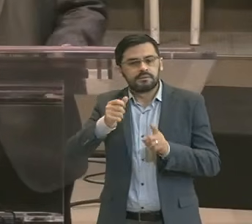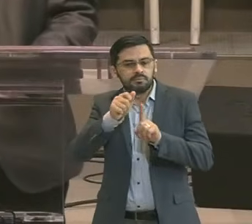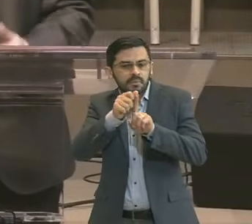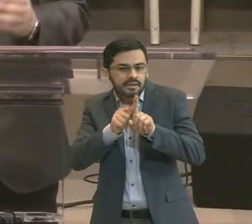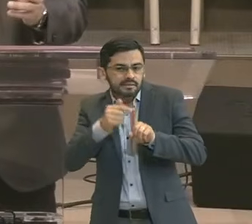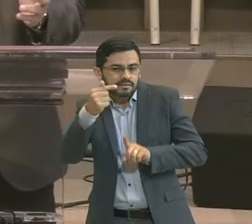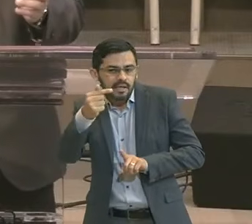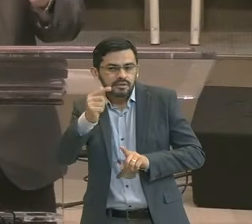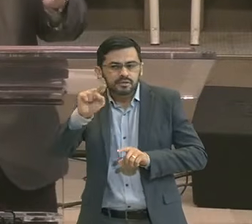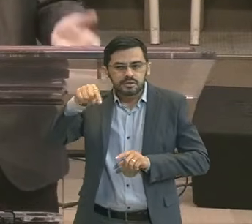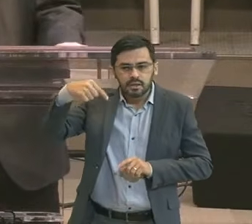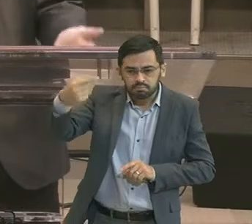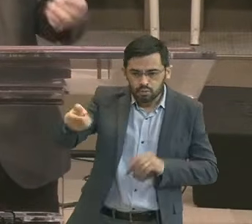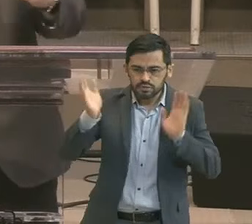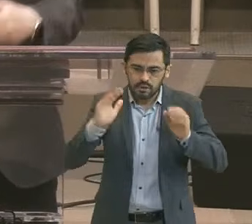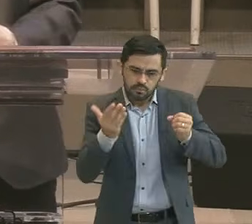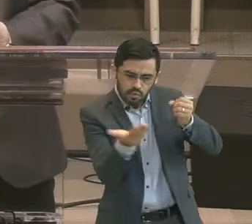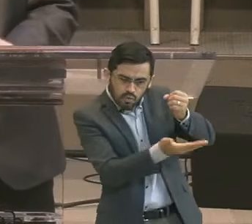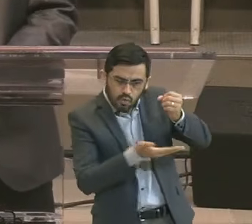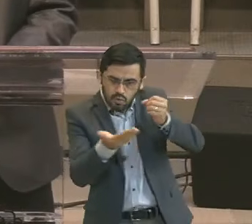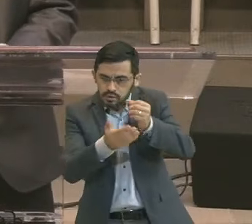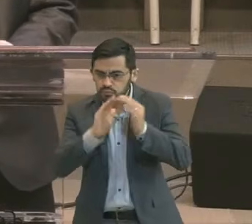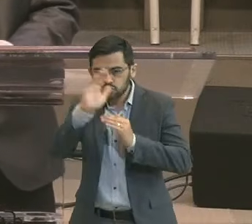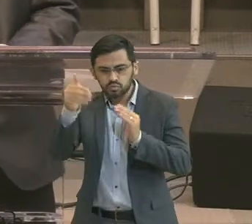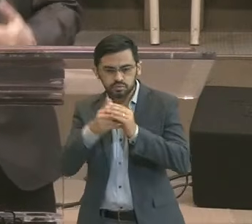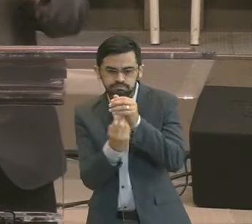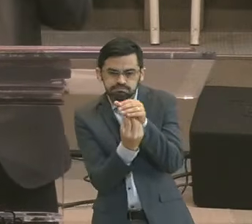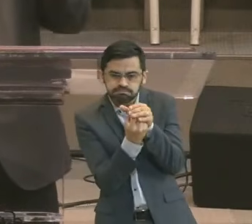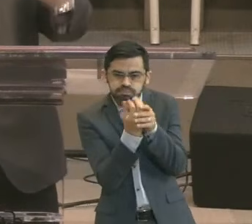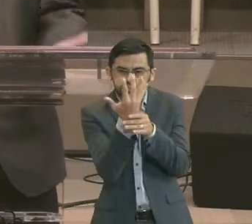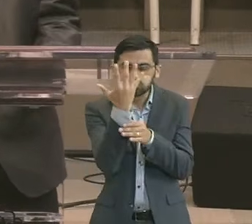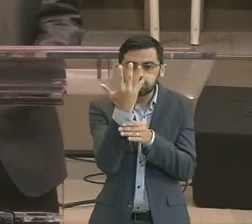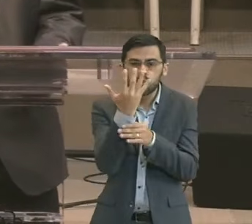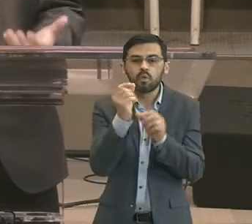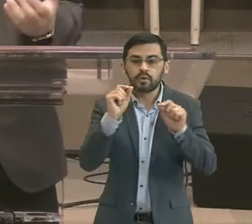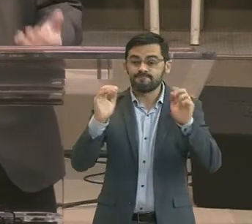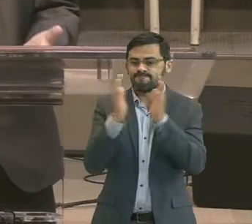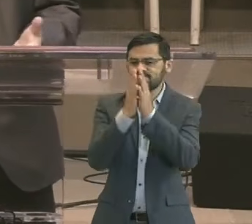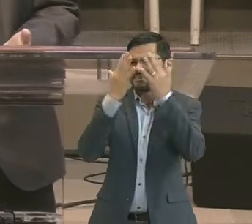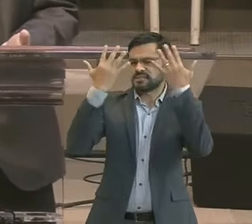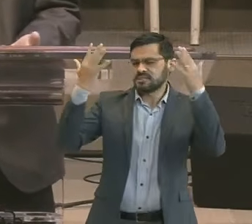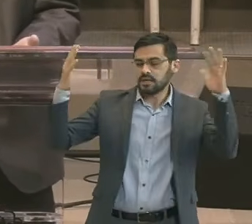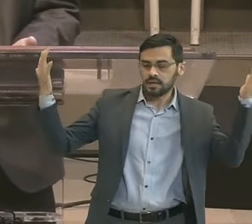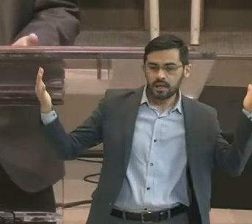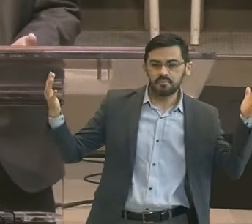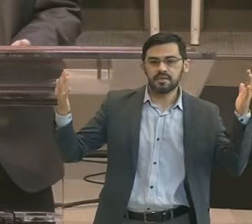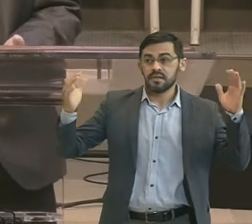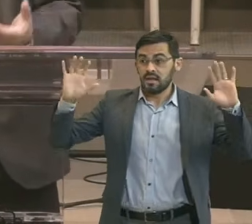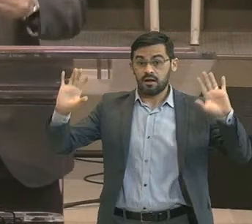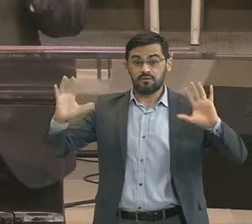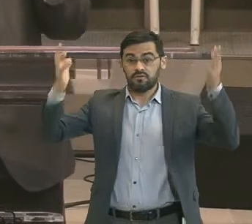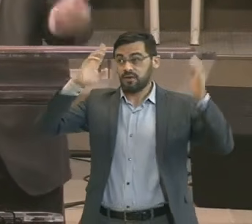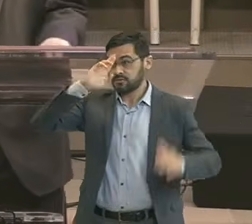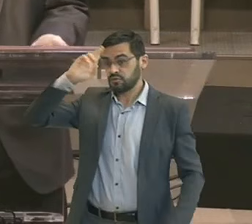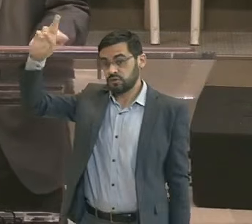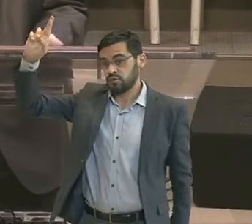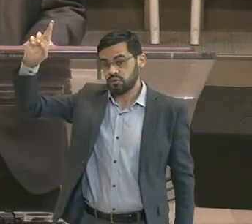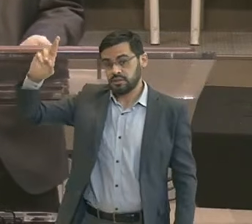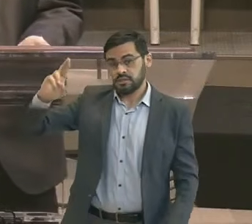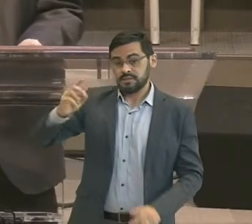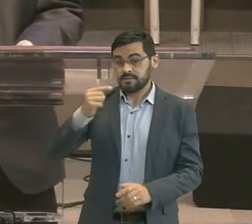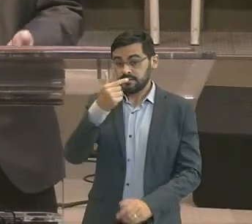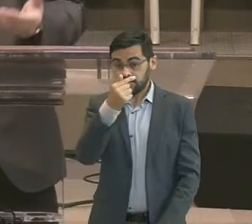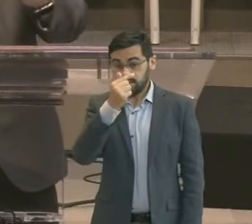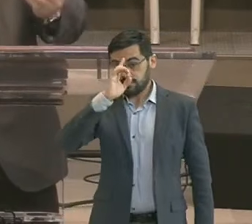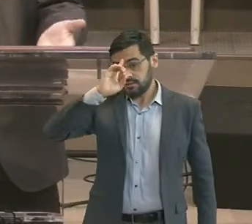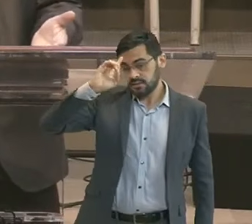mês, depois de terem colhido o que a terra produziu, celebrem a festa do Senhor durante 7